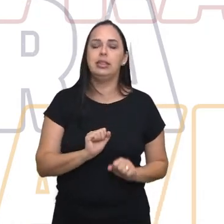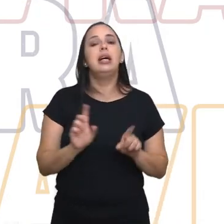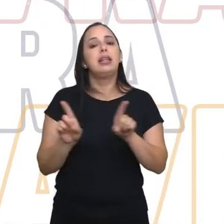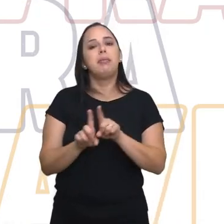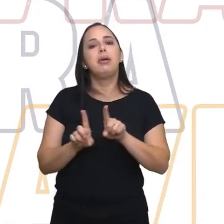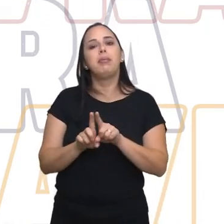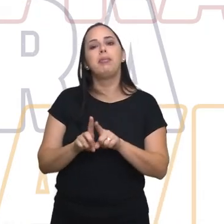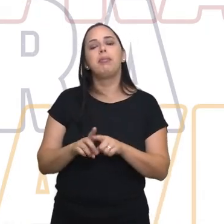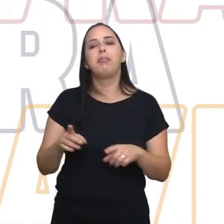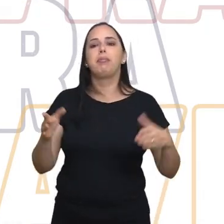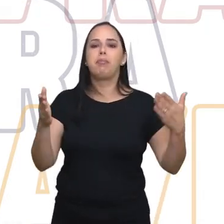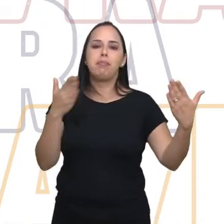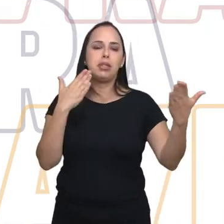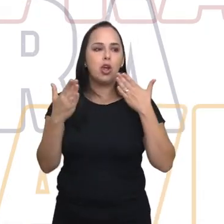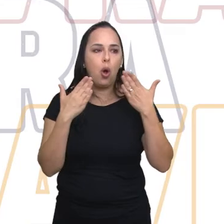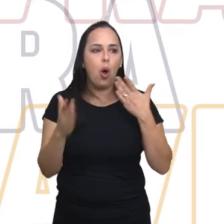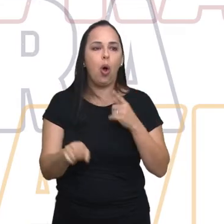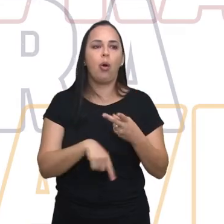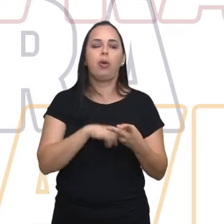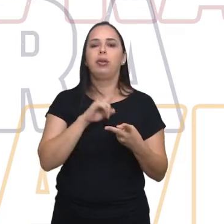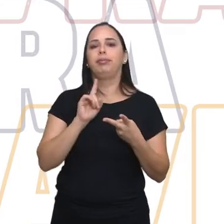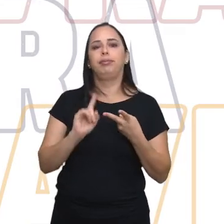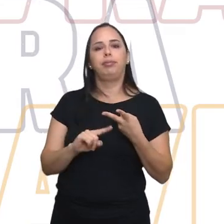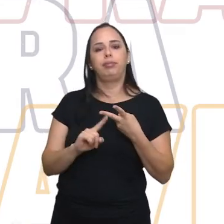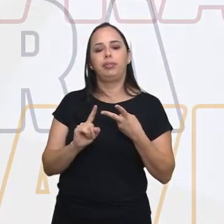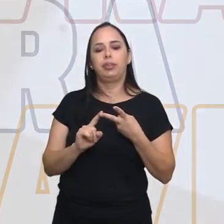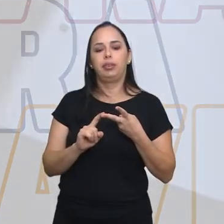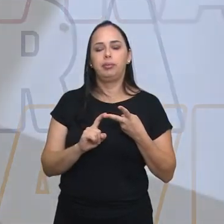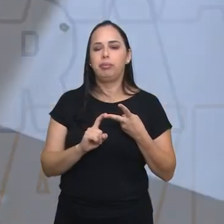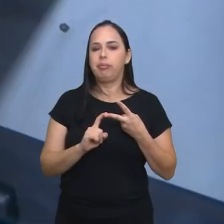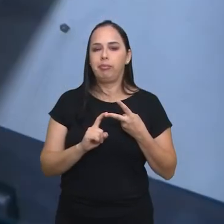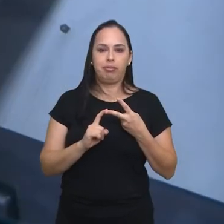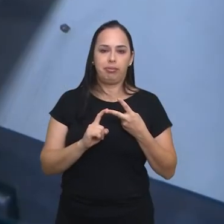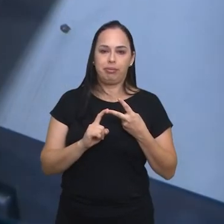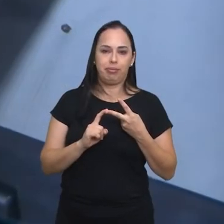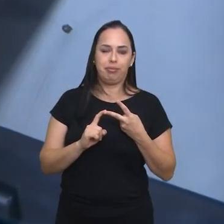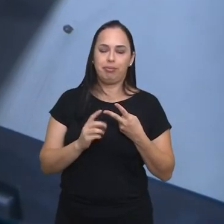gente. E nós precisamos de psicólogos, nós precisamos de